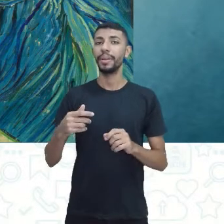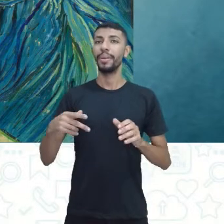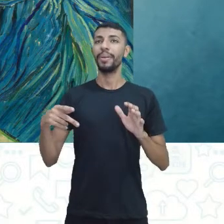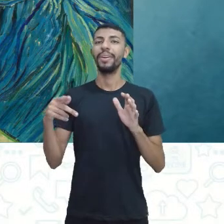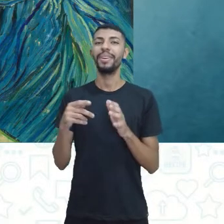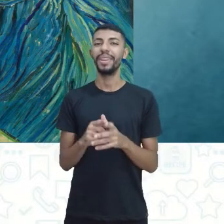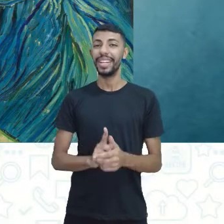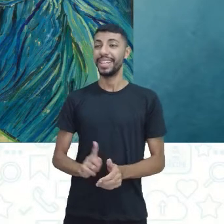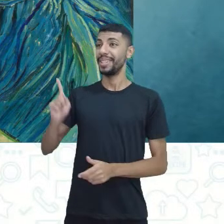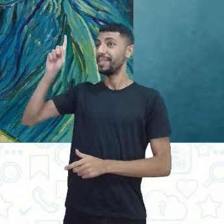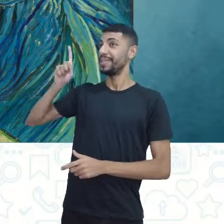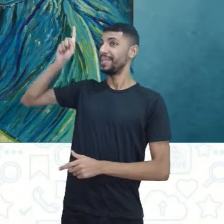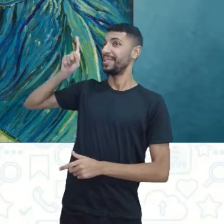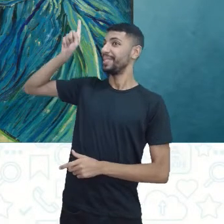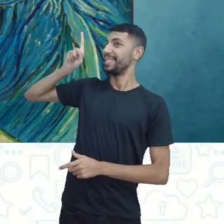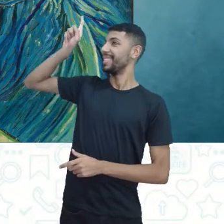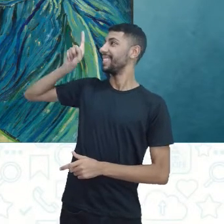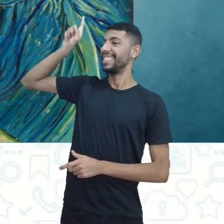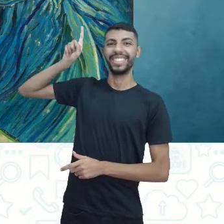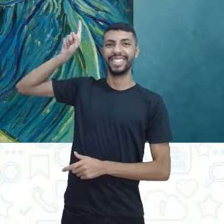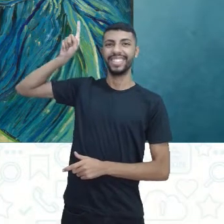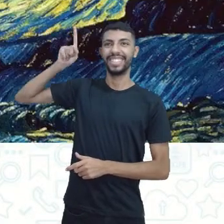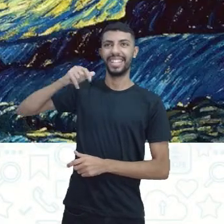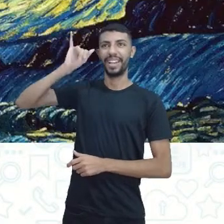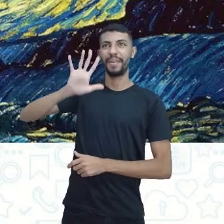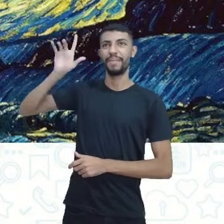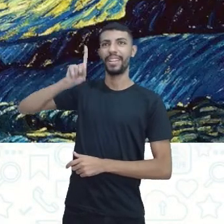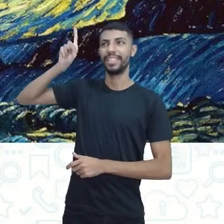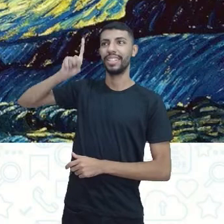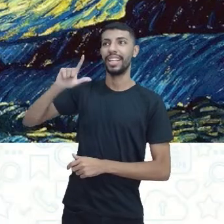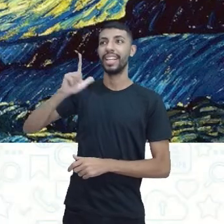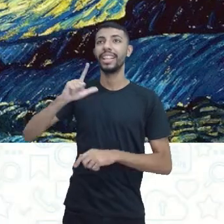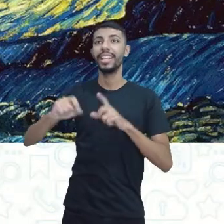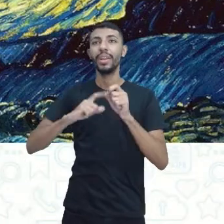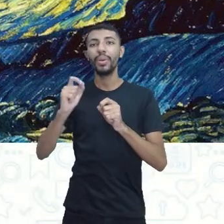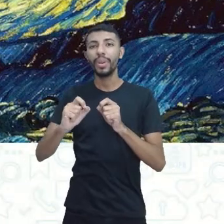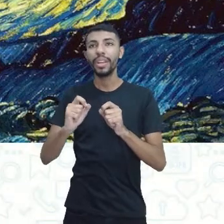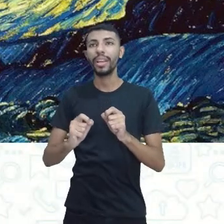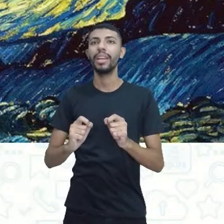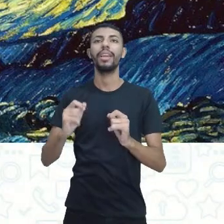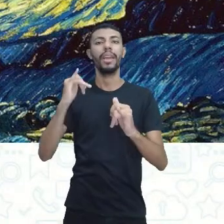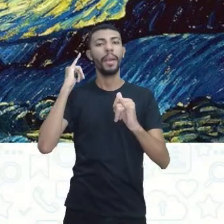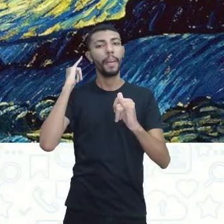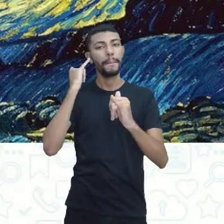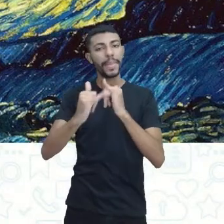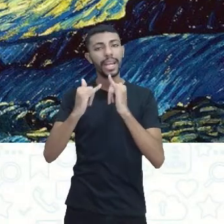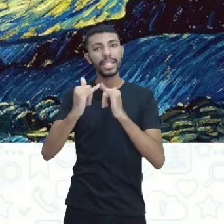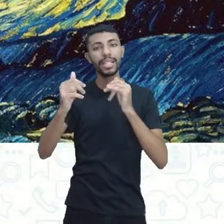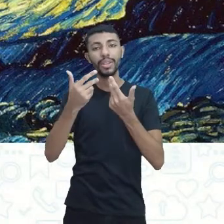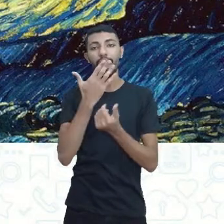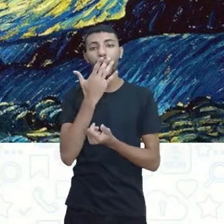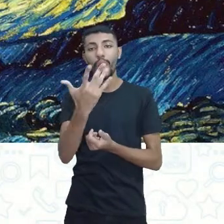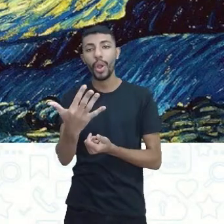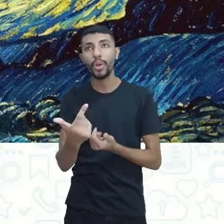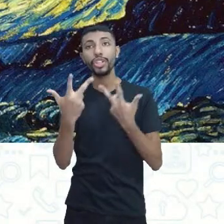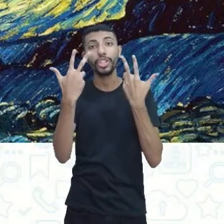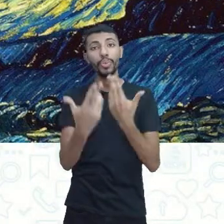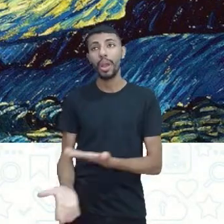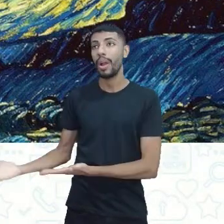Bruno, a gente pode ver, por exemplo, uma paleta de cores muito semelhante à Noite Estrelada, que é uma